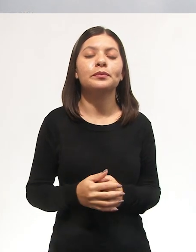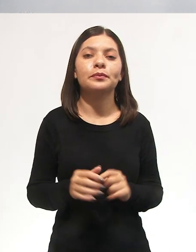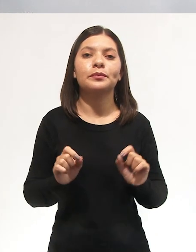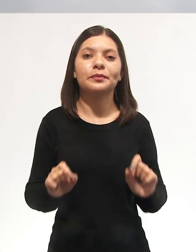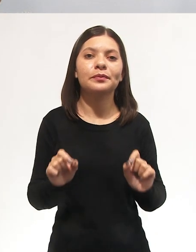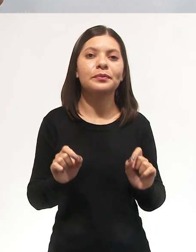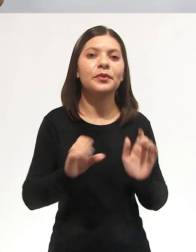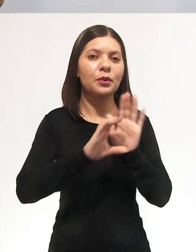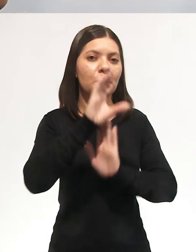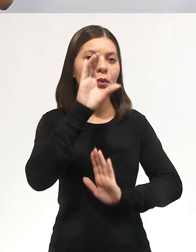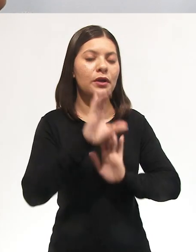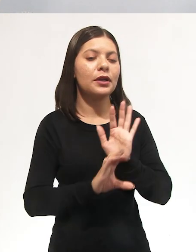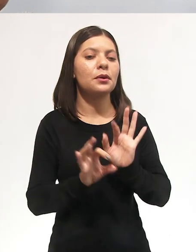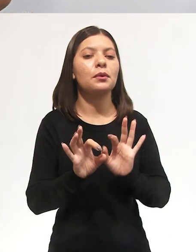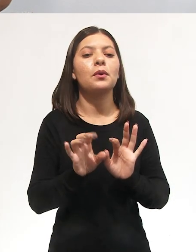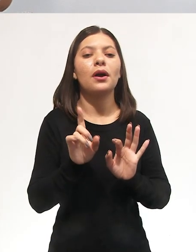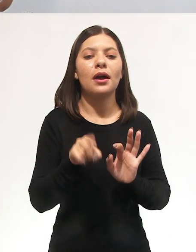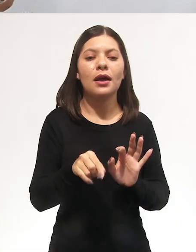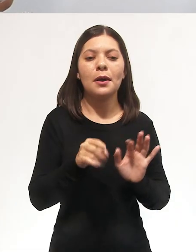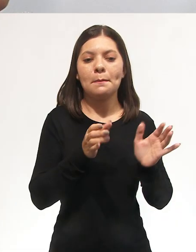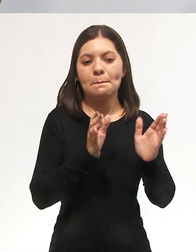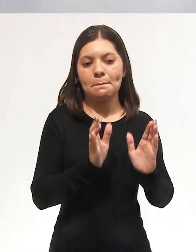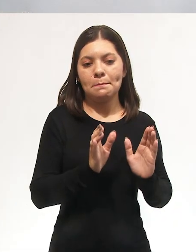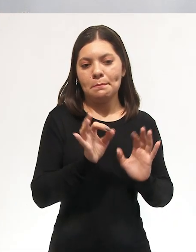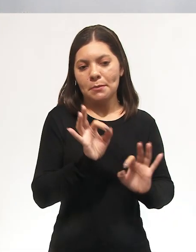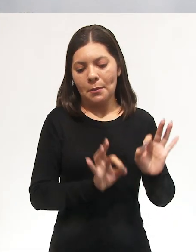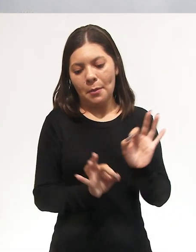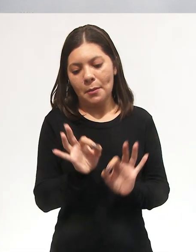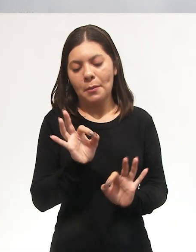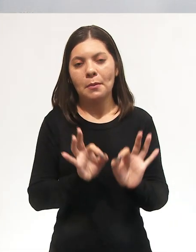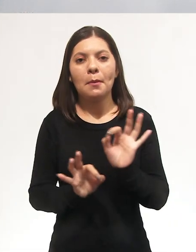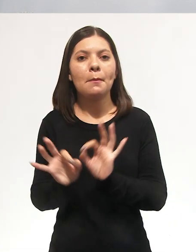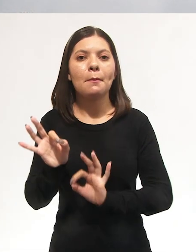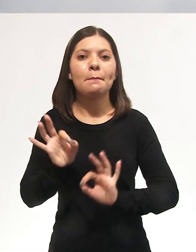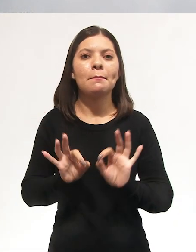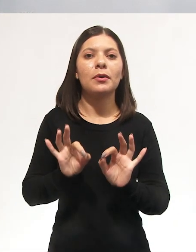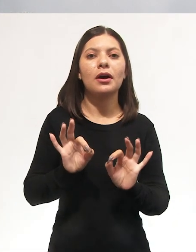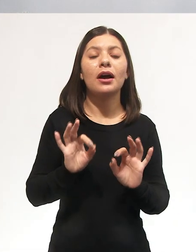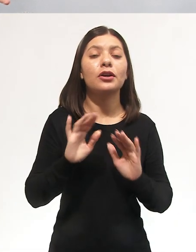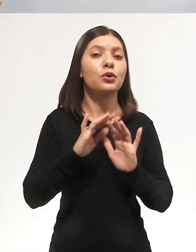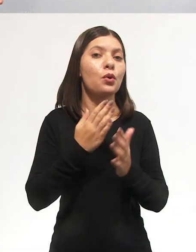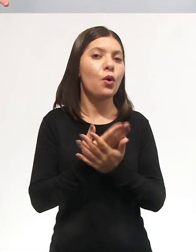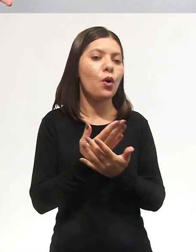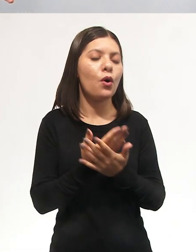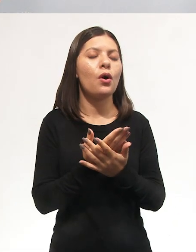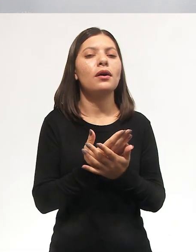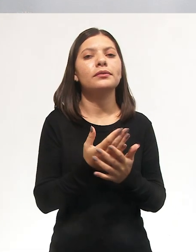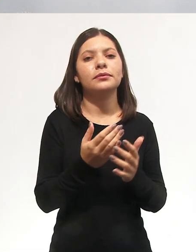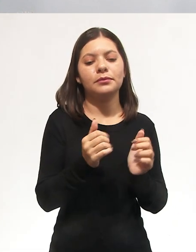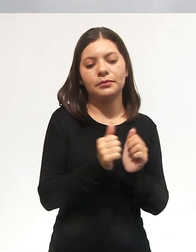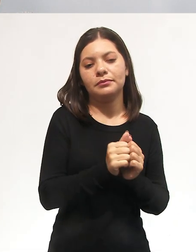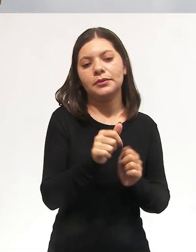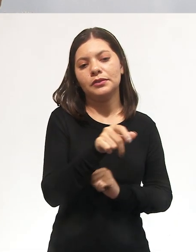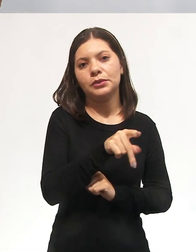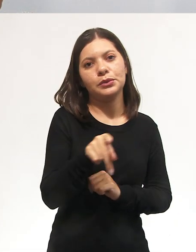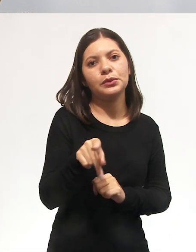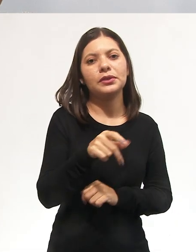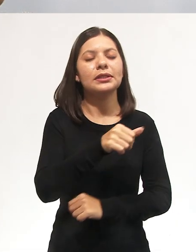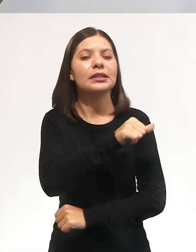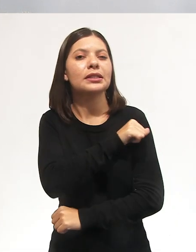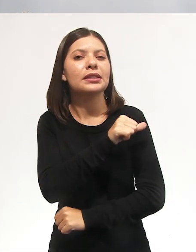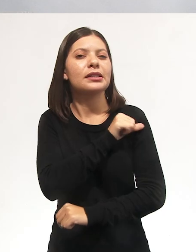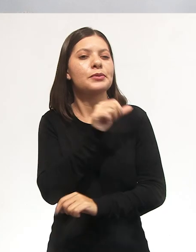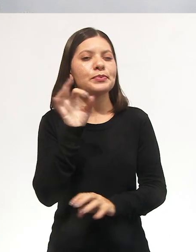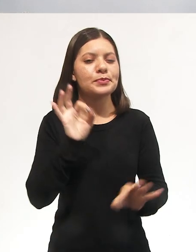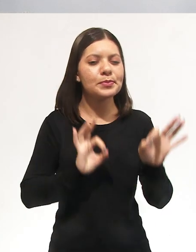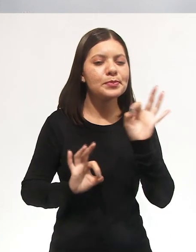é o currículo planejado, que é aquele que a escola e os professores se organizam. Geralmente eles